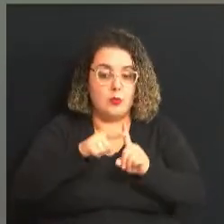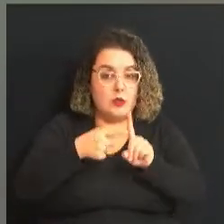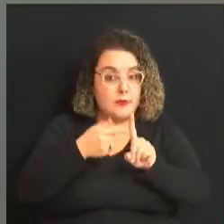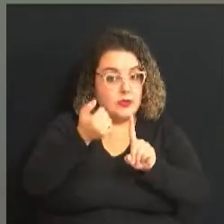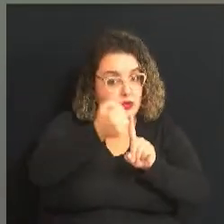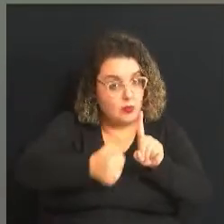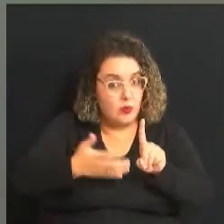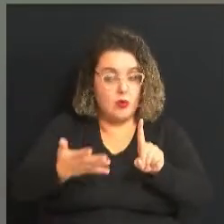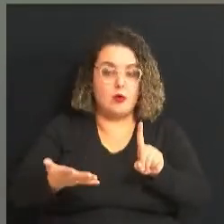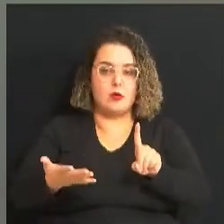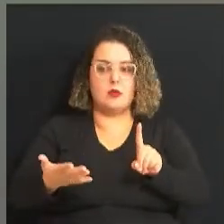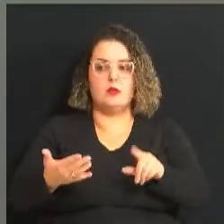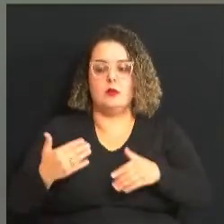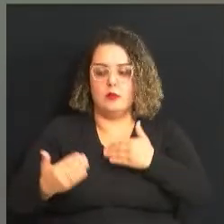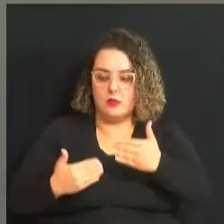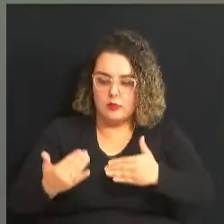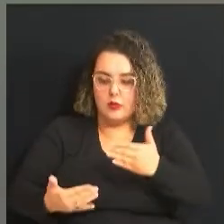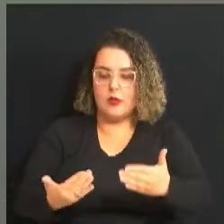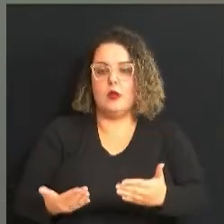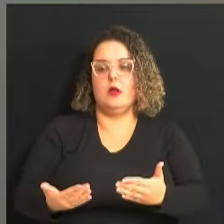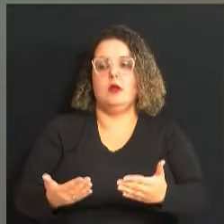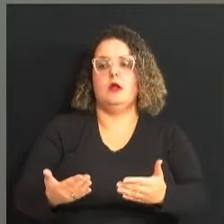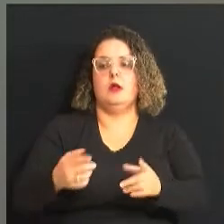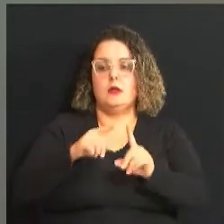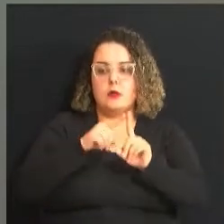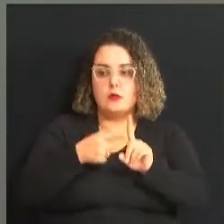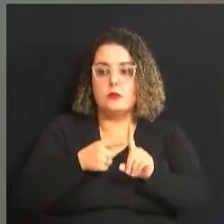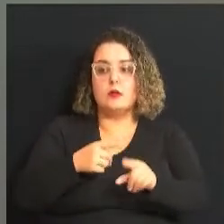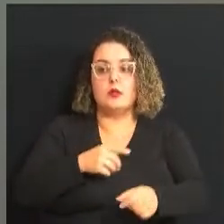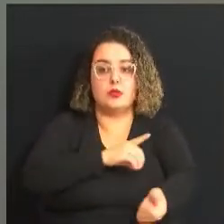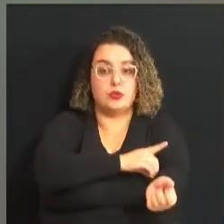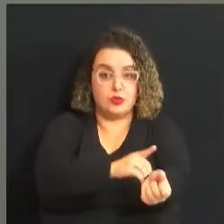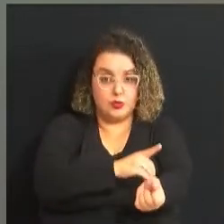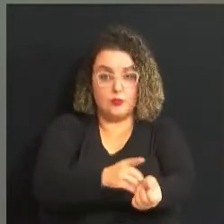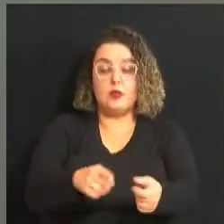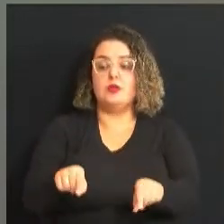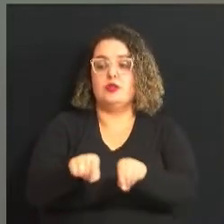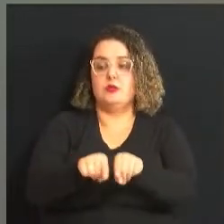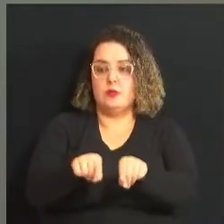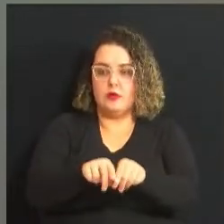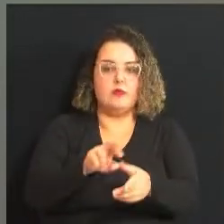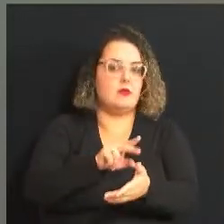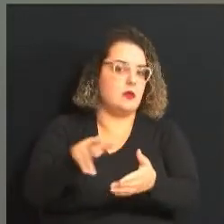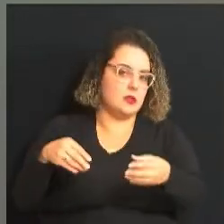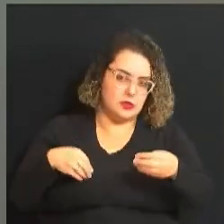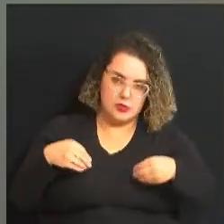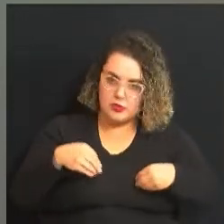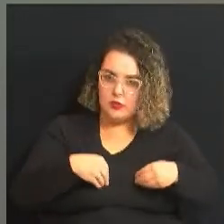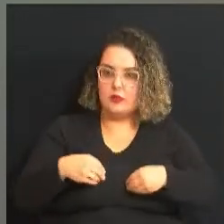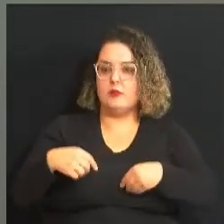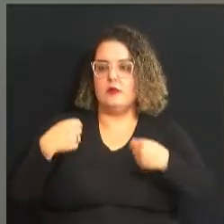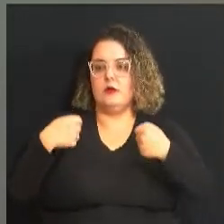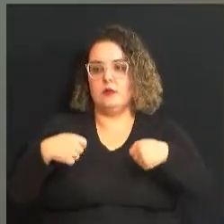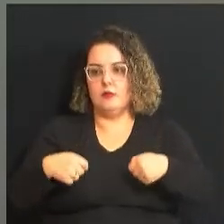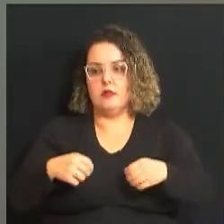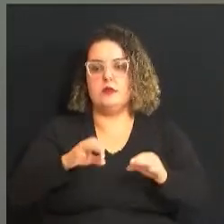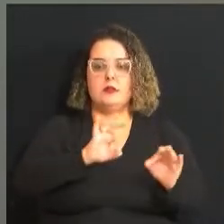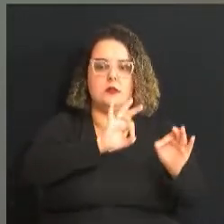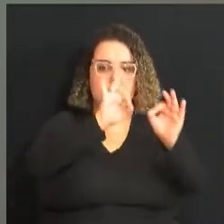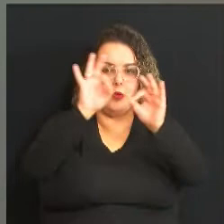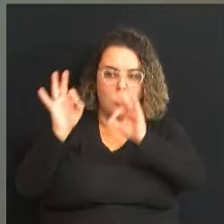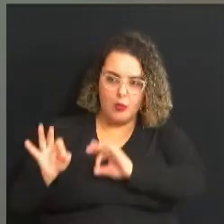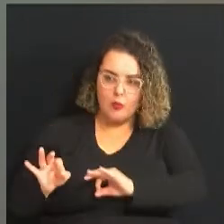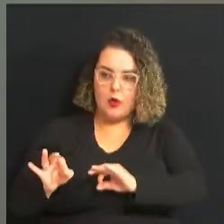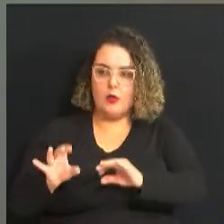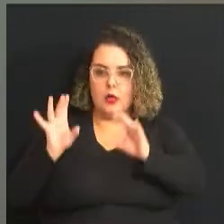gravidez, essa paciente que ela já tem diabetes, também é necessário fazer vários exames, também é necessário fazer um acompanhamento um pouco